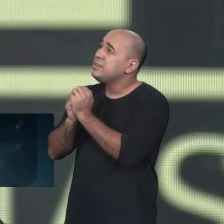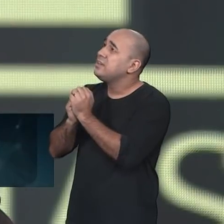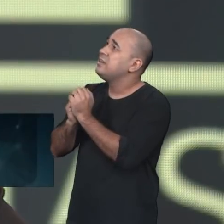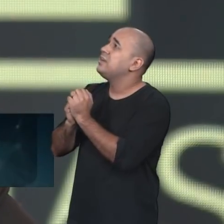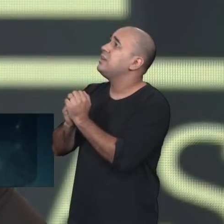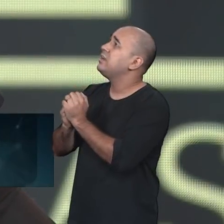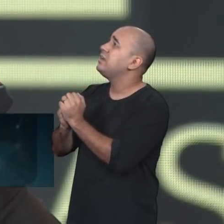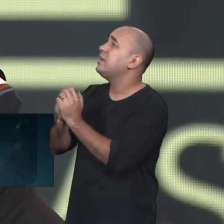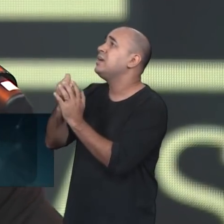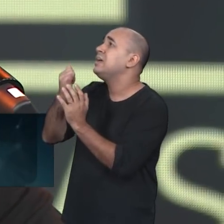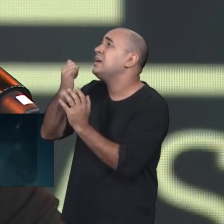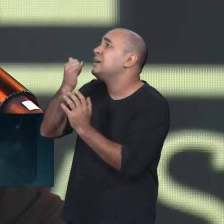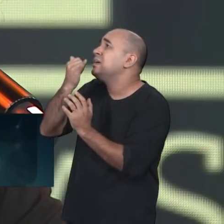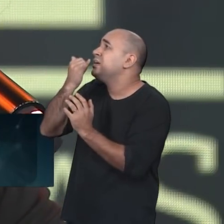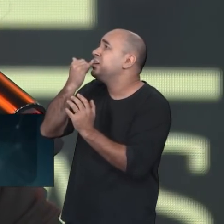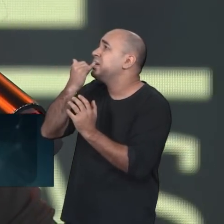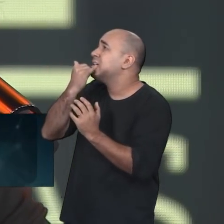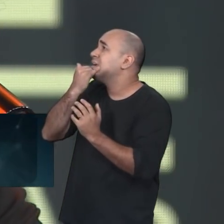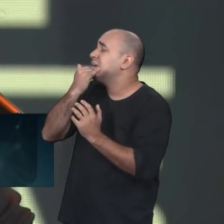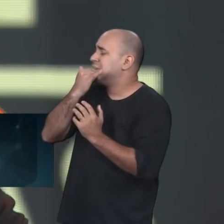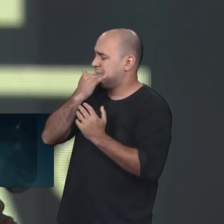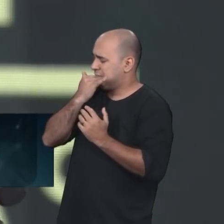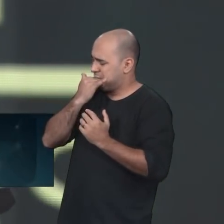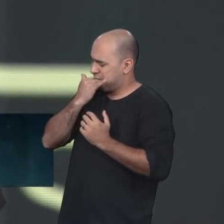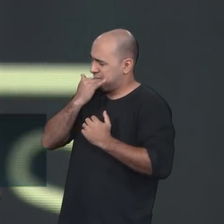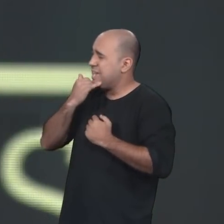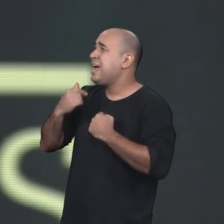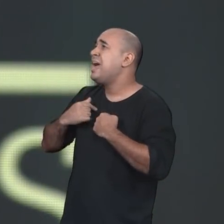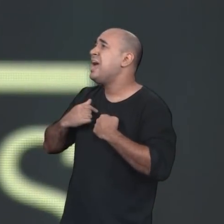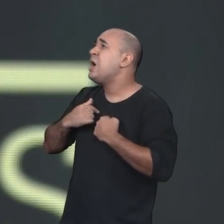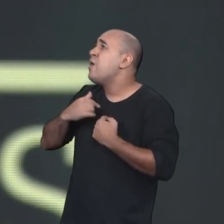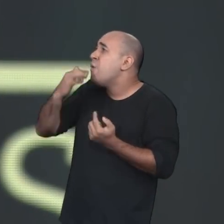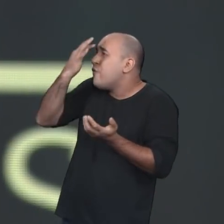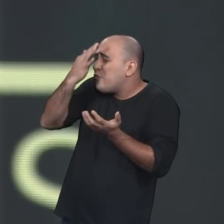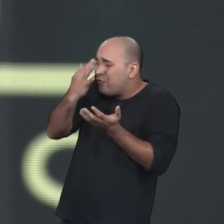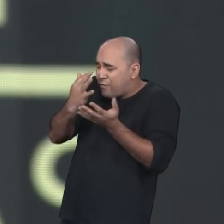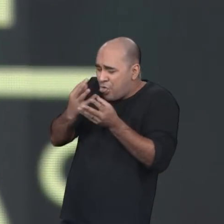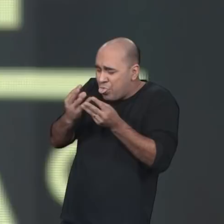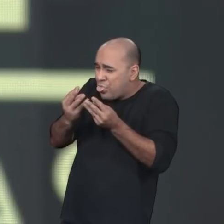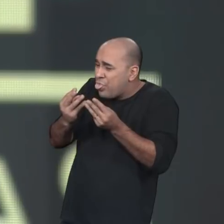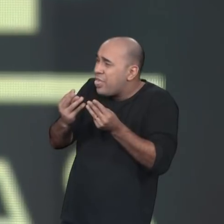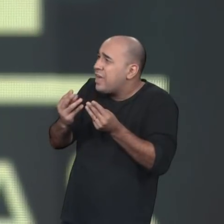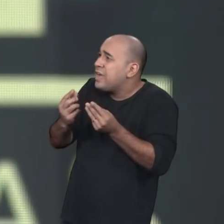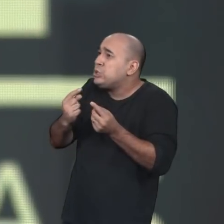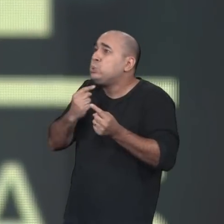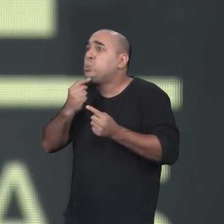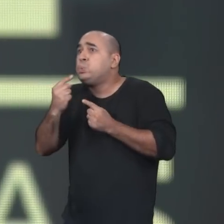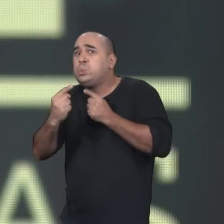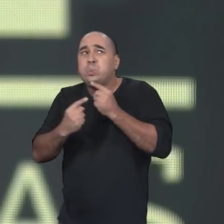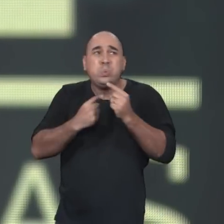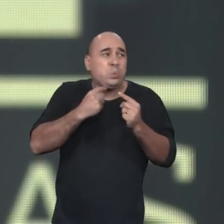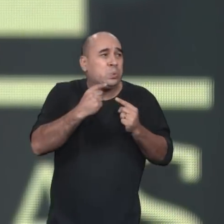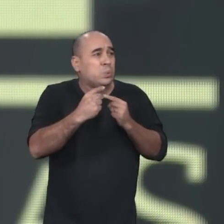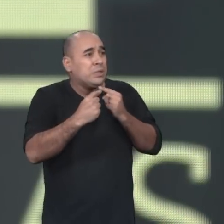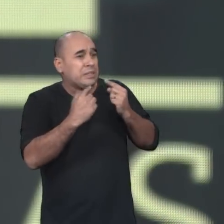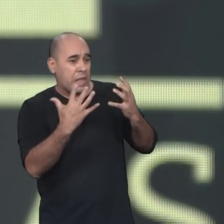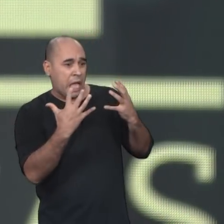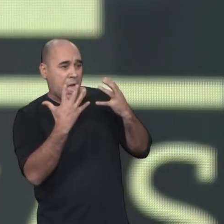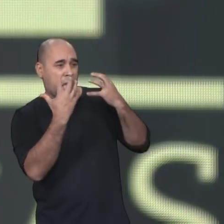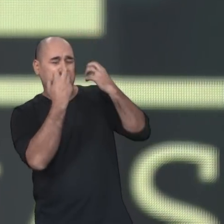Me perdoa, duvidei do teu amor.